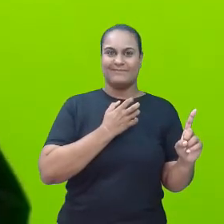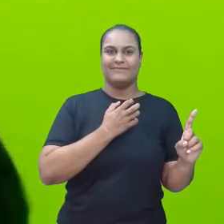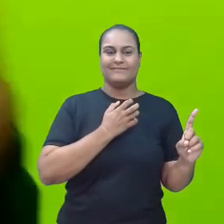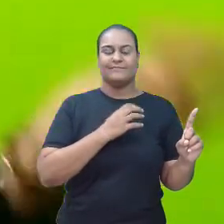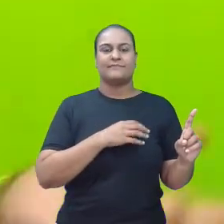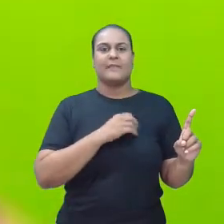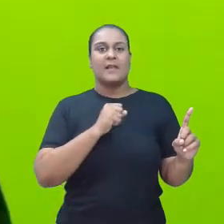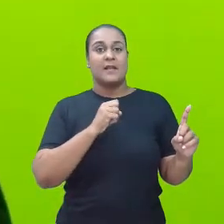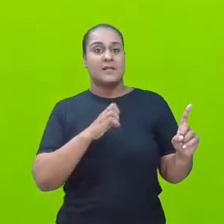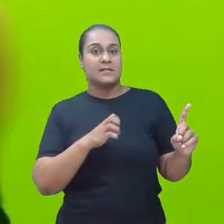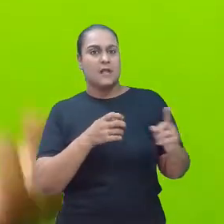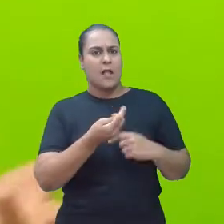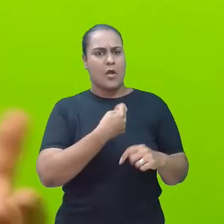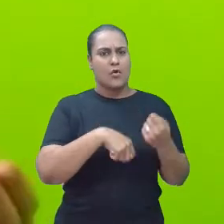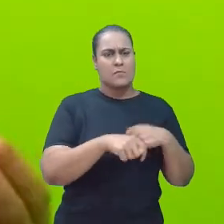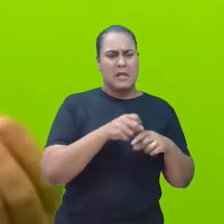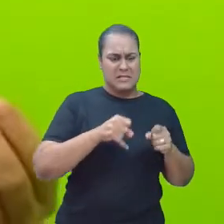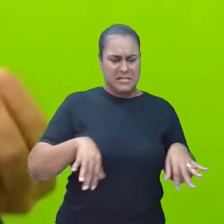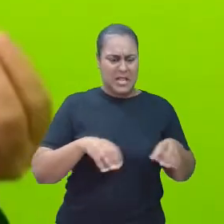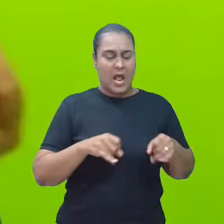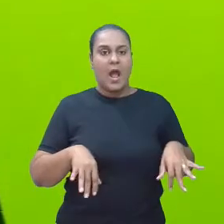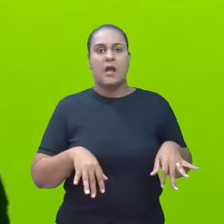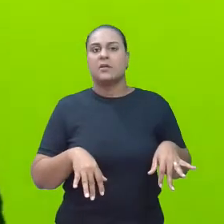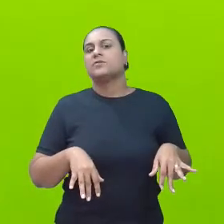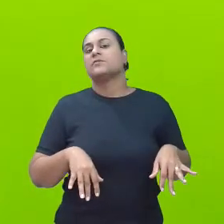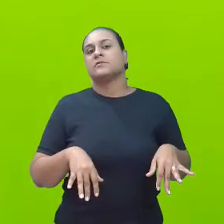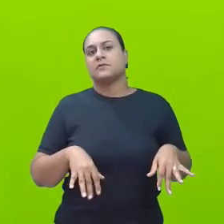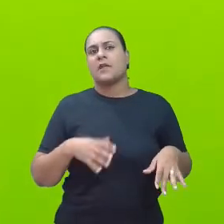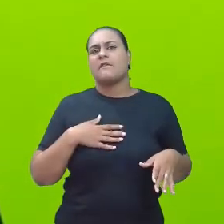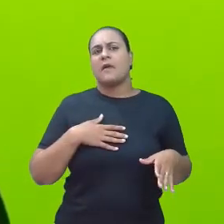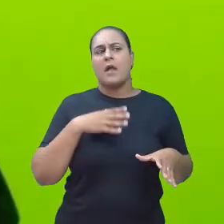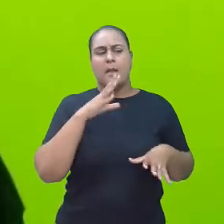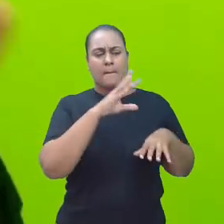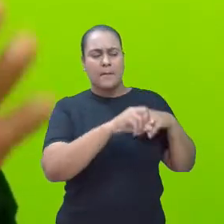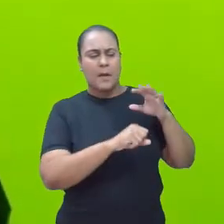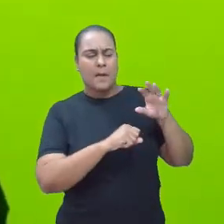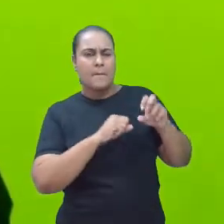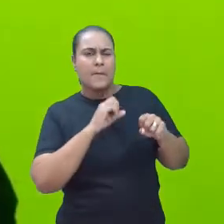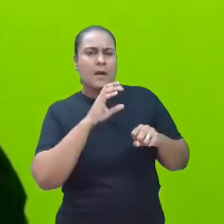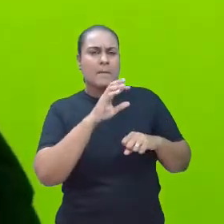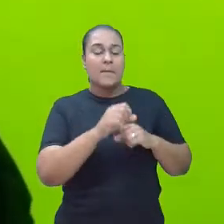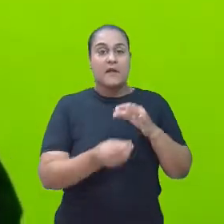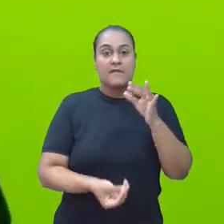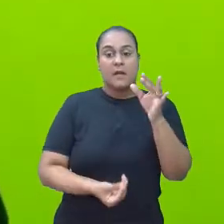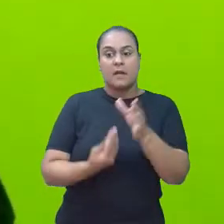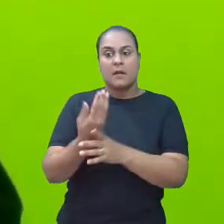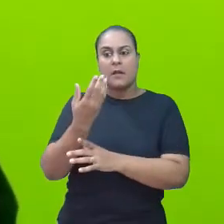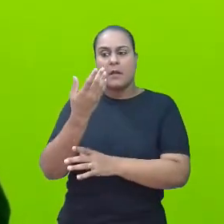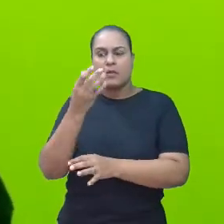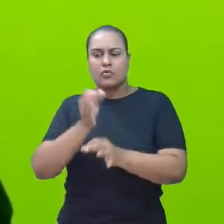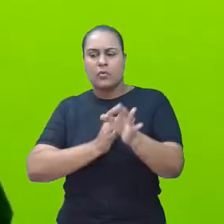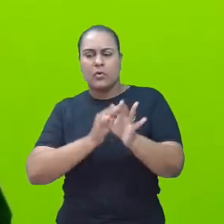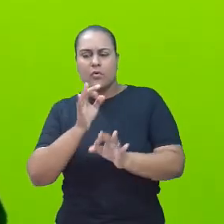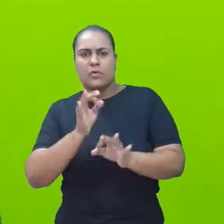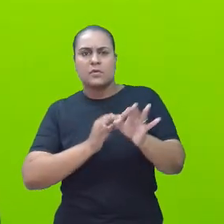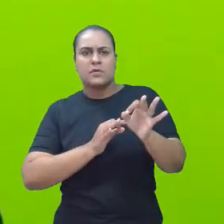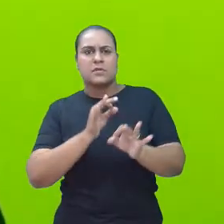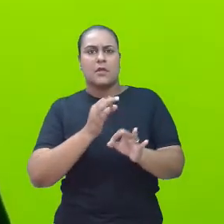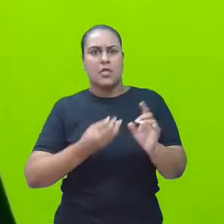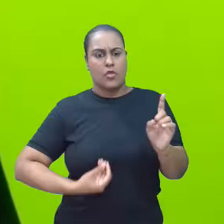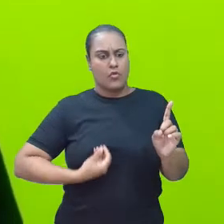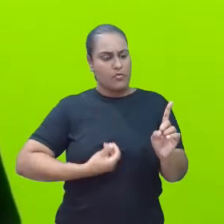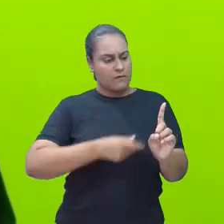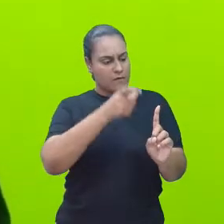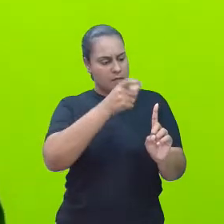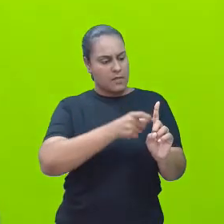se é econômico, se é gastador. Você vai pescando do texto e vai criando, elaborando, dando vida a esse